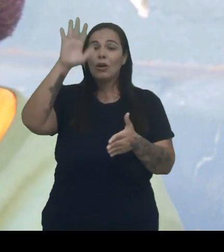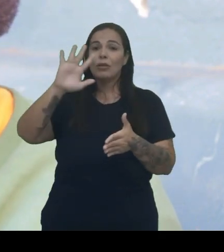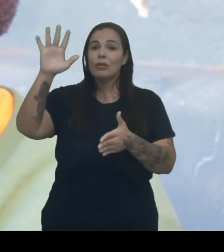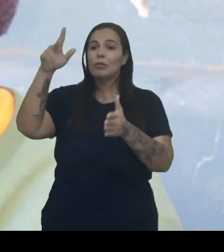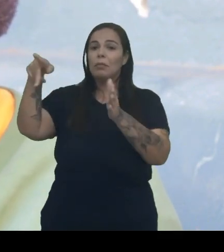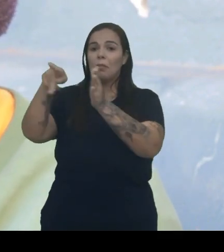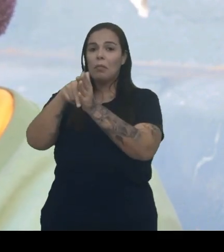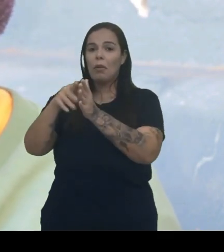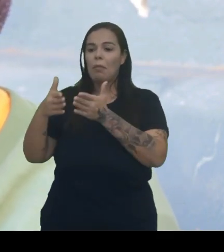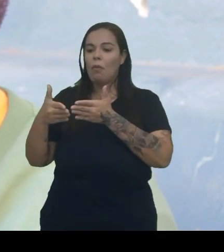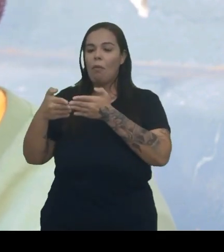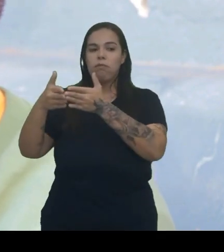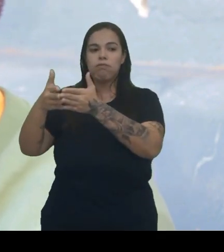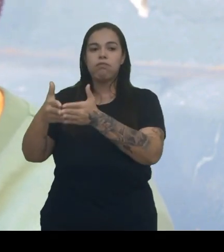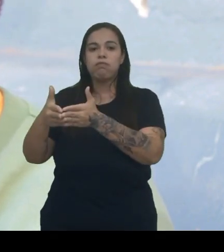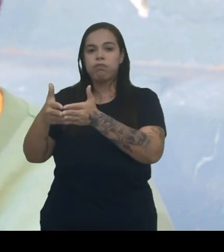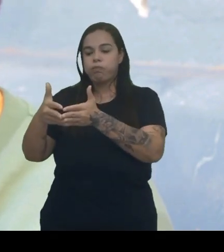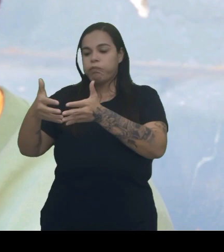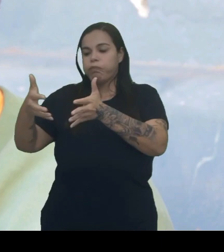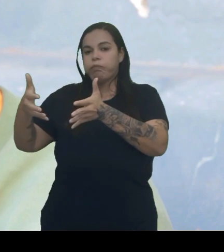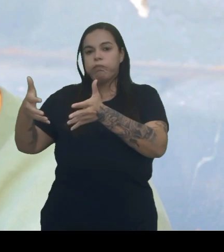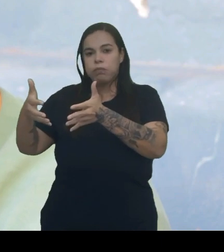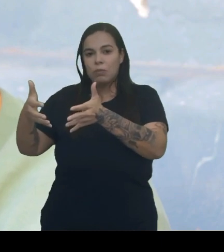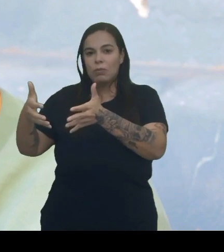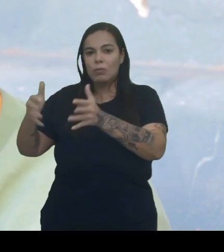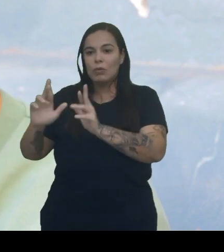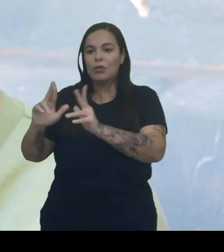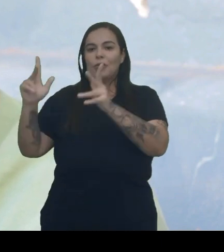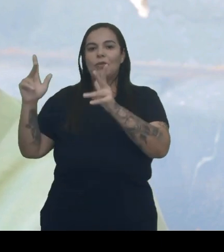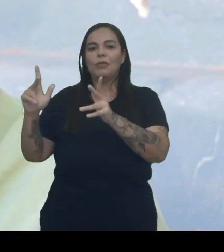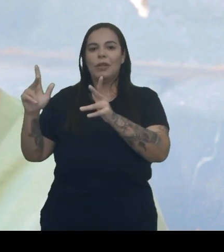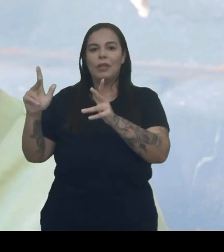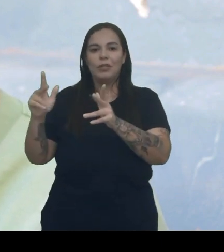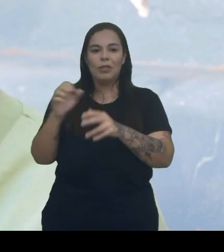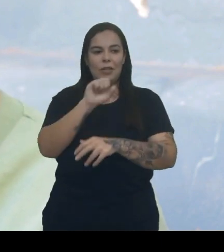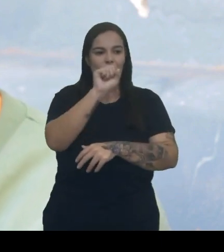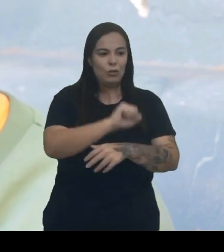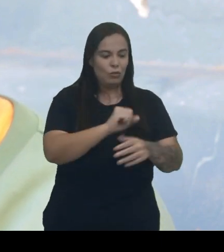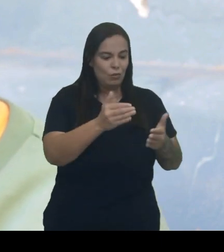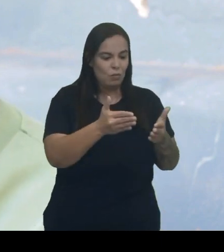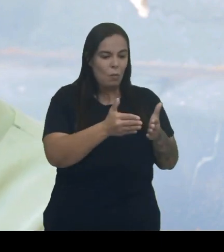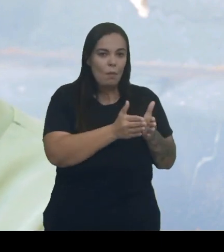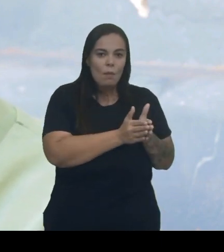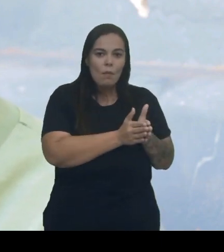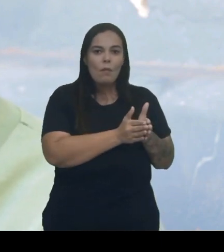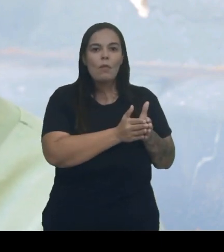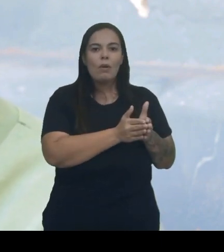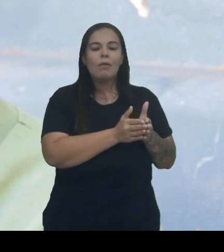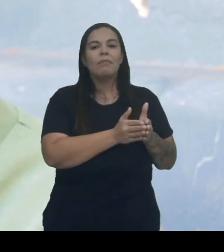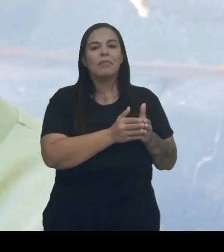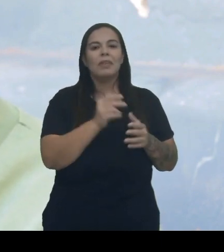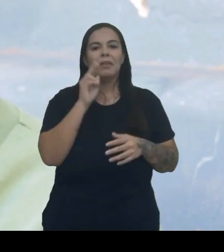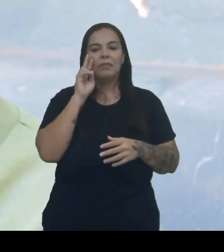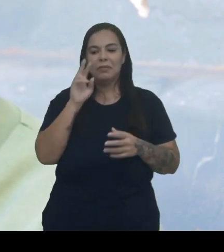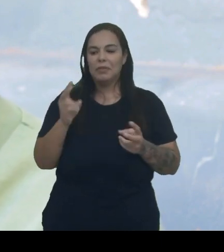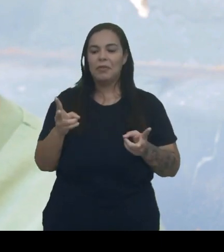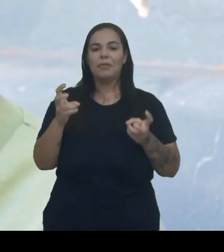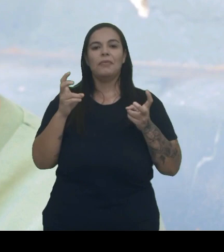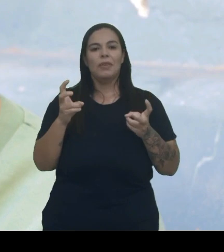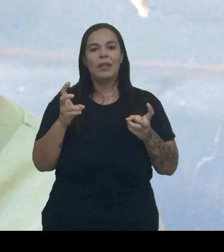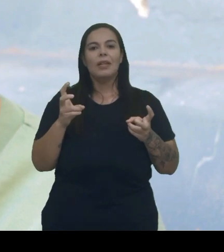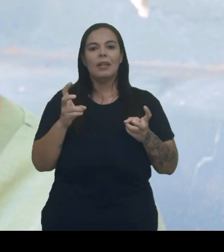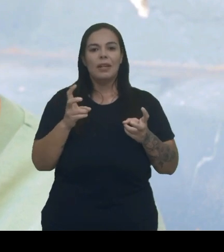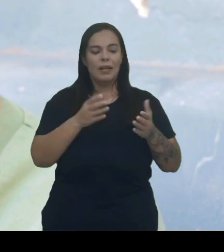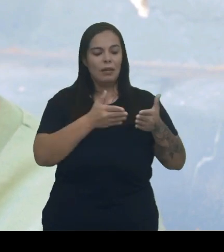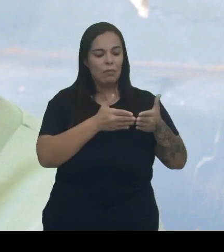essa daí, ela é mais assim. E a do sul é mais assim. Isso aí, você vê que a proa dela, você